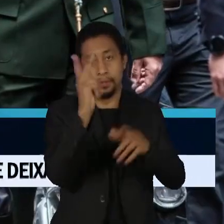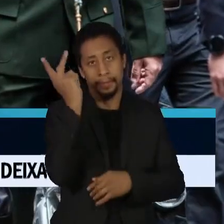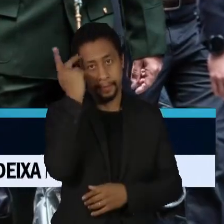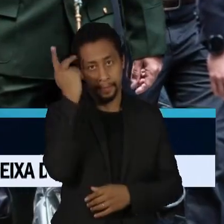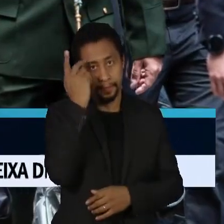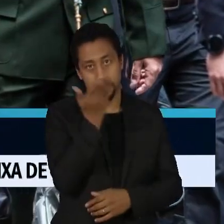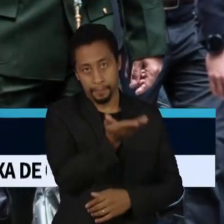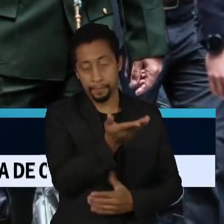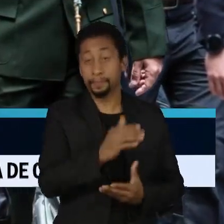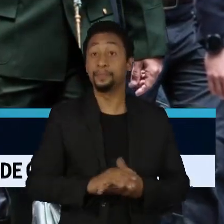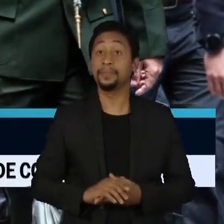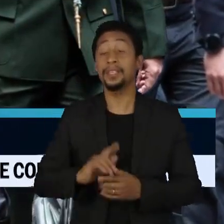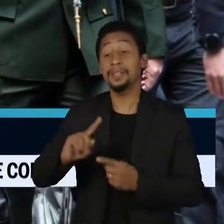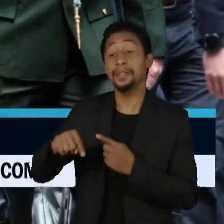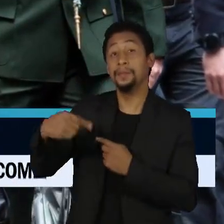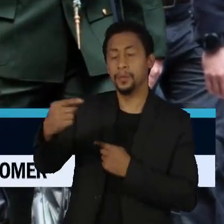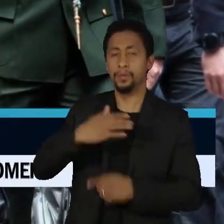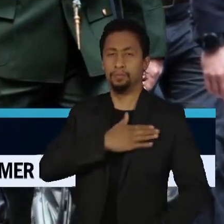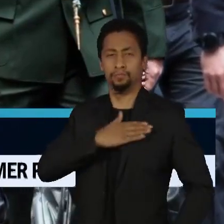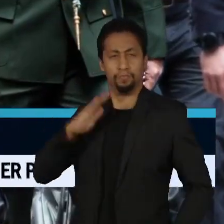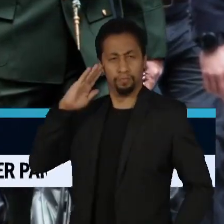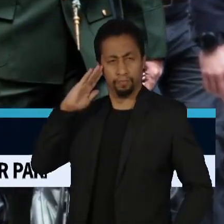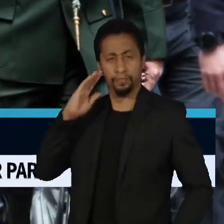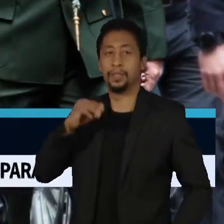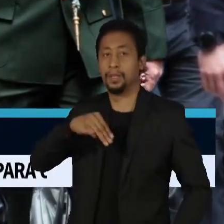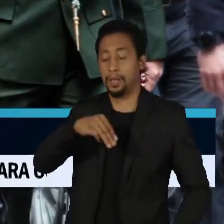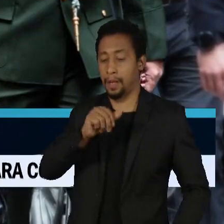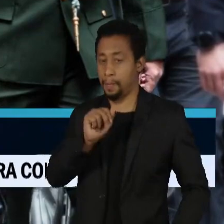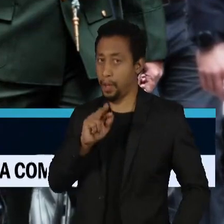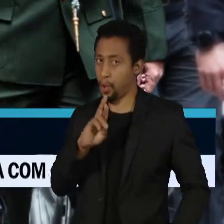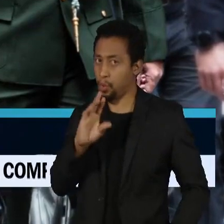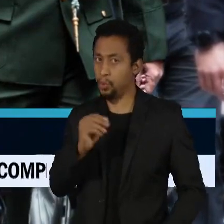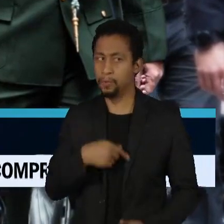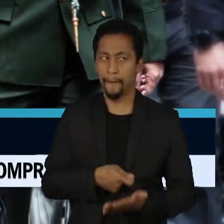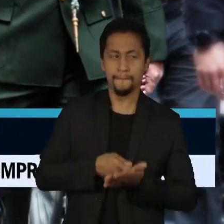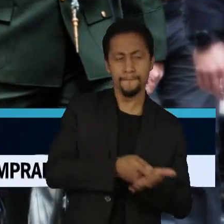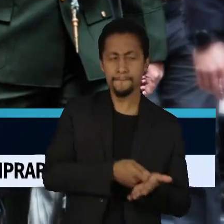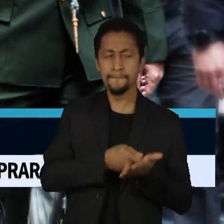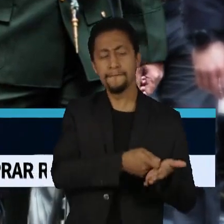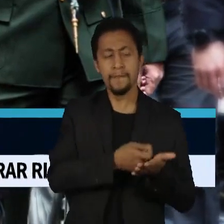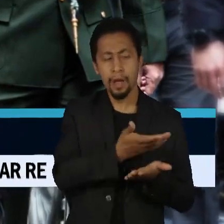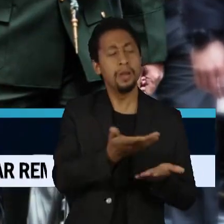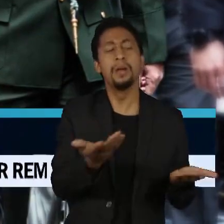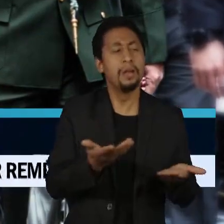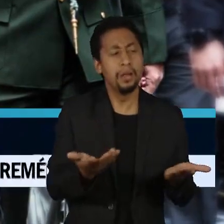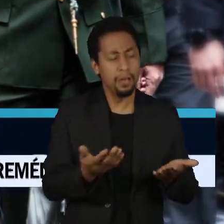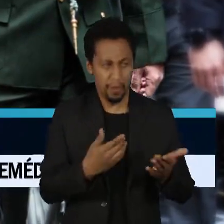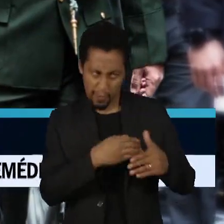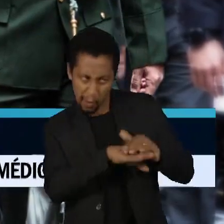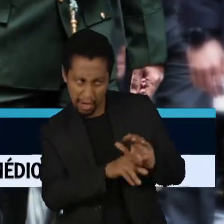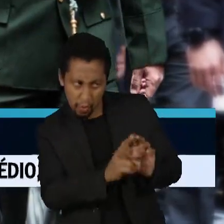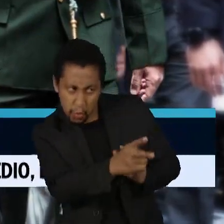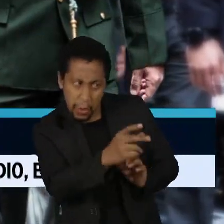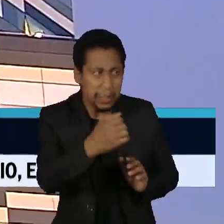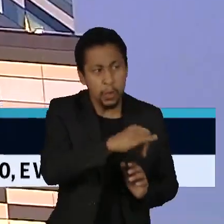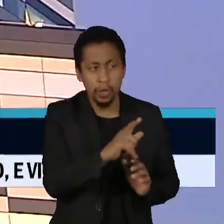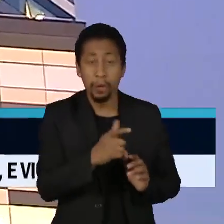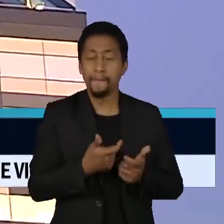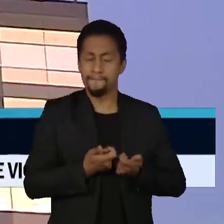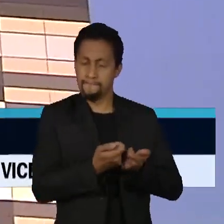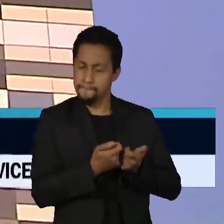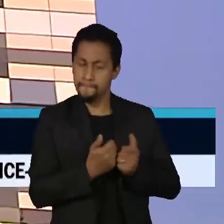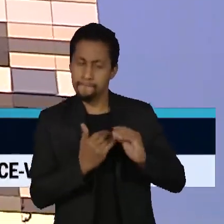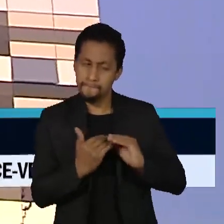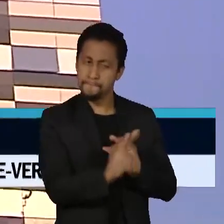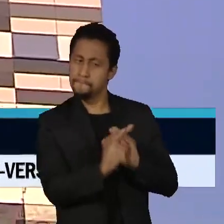seguida, o tenente-coronel Mauro Cid teria voltado a pressionar Vieira, dessa vez por meio de mensagens de texto. É